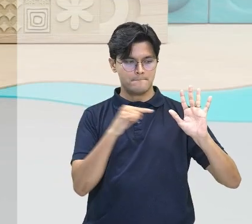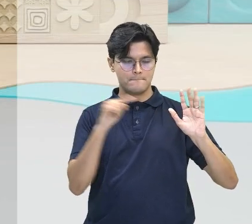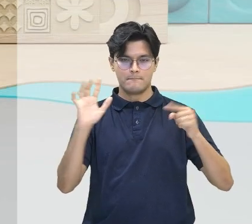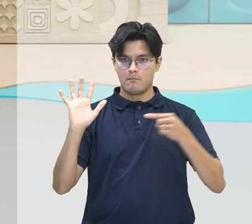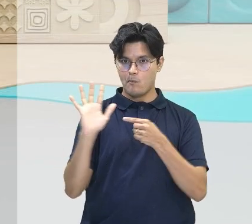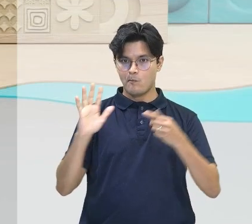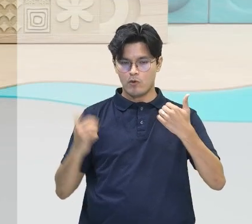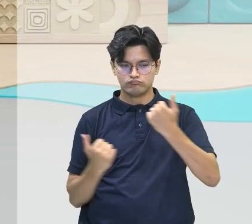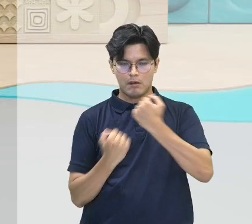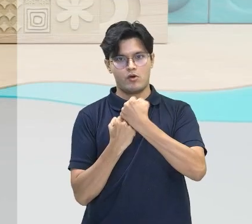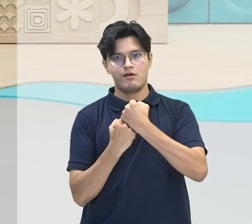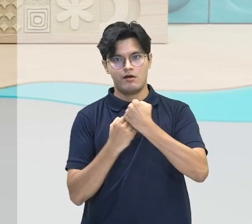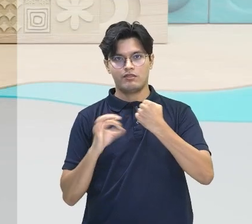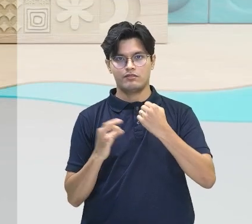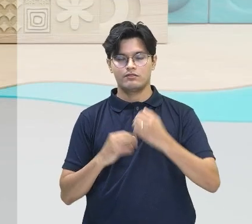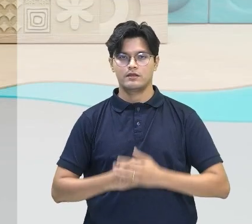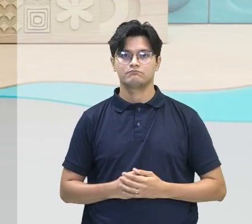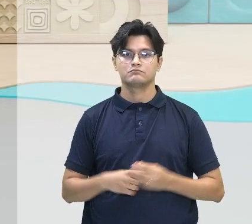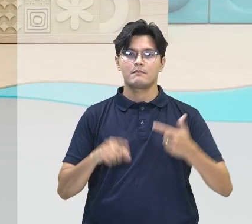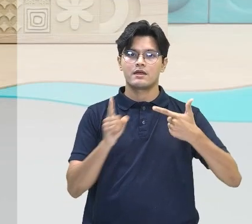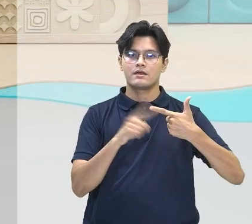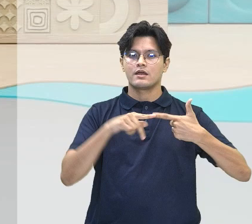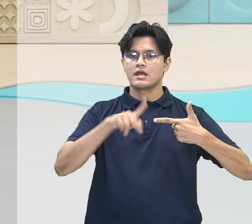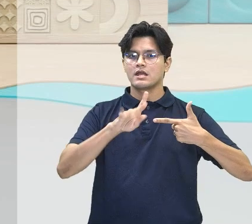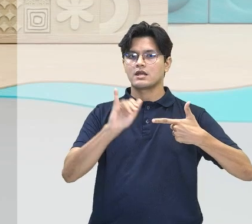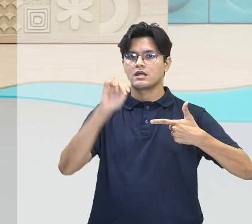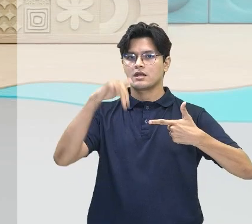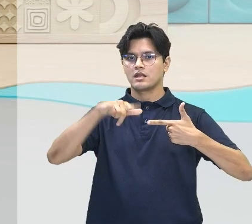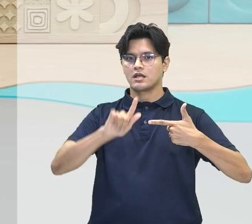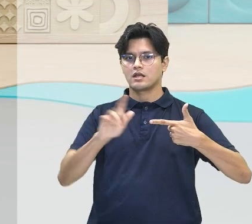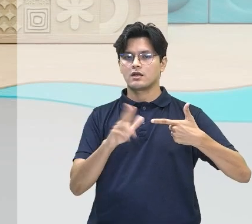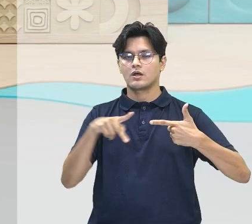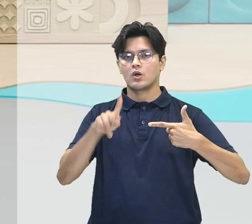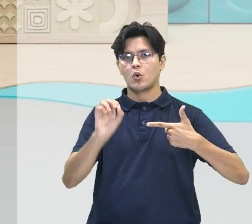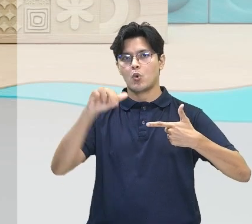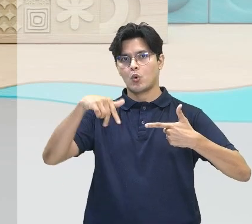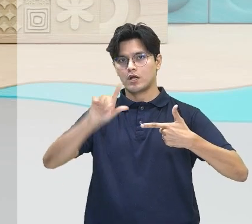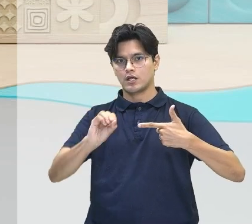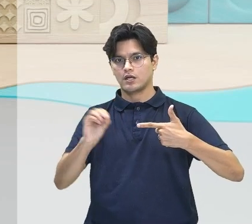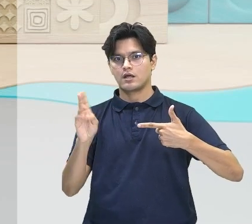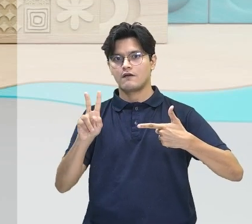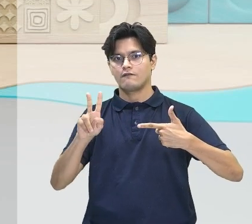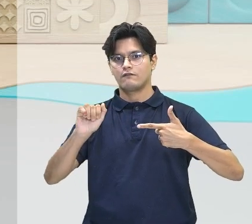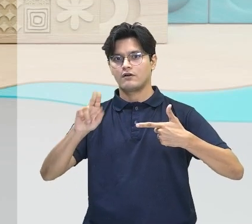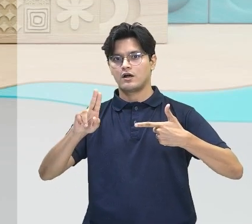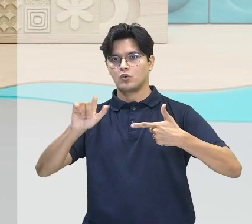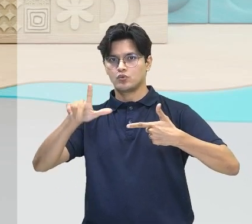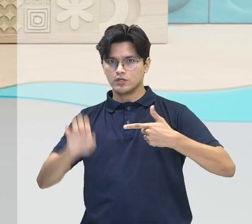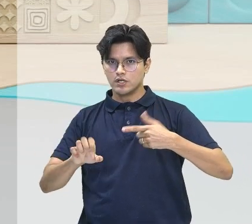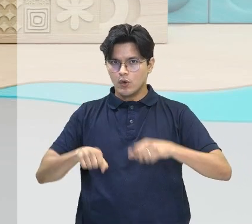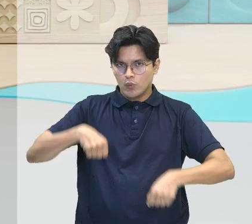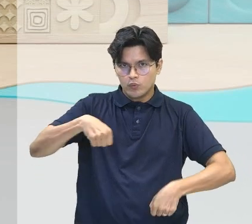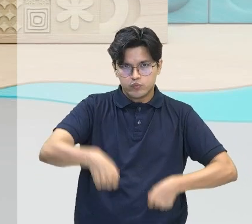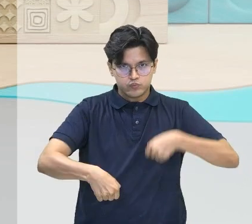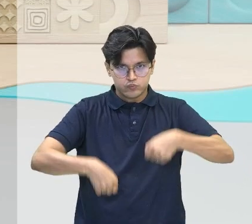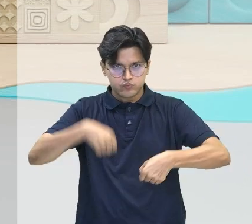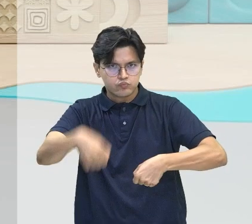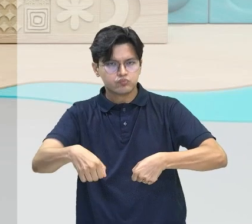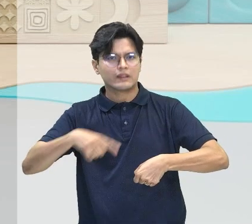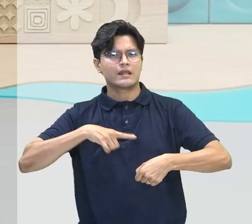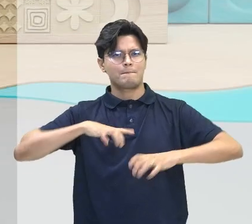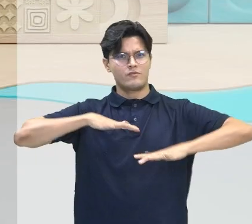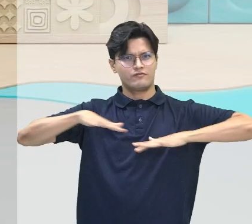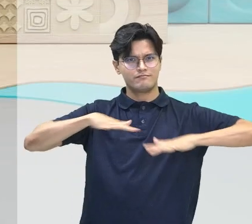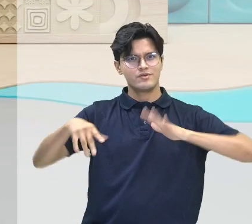King Kong Vault, que é aquela forma como os gorilas se movimentam, né? Já viram um gorila passando ali os obstáculos, geralmente ele faz